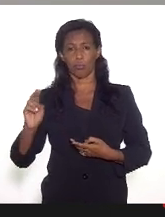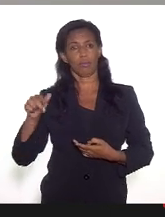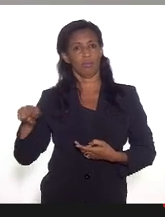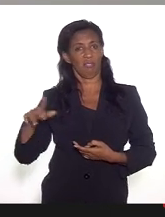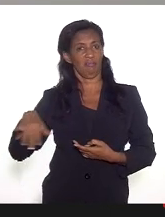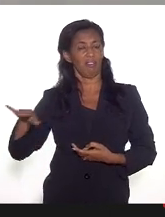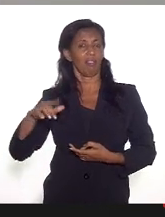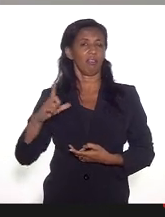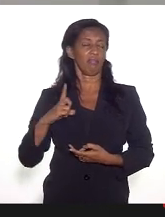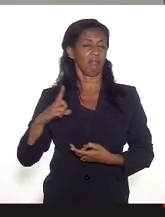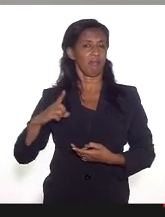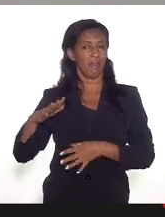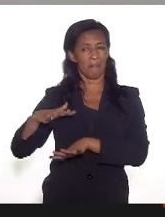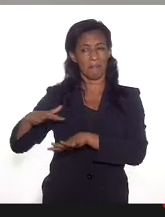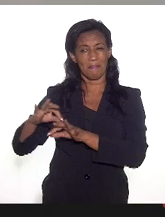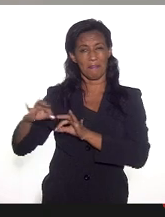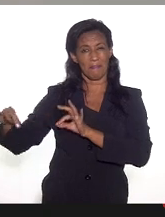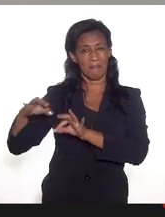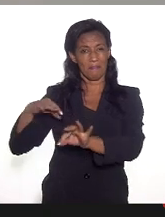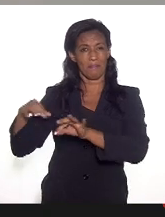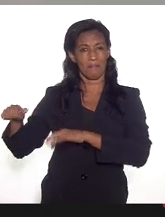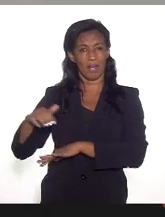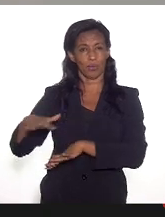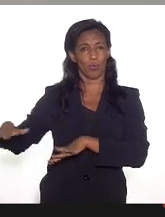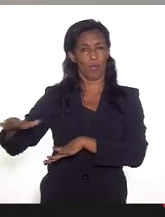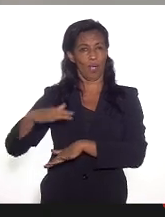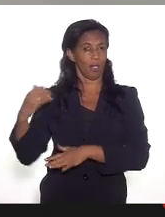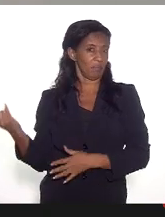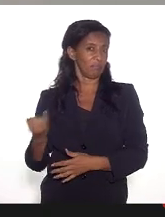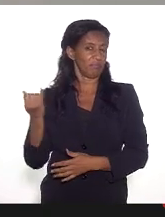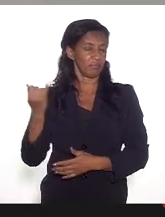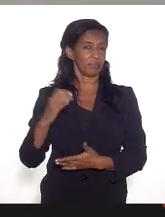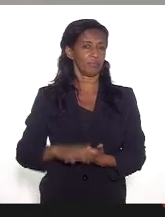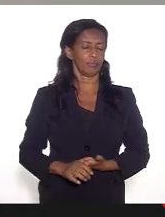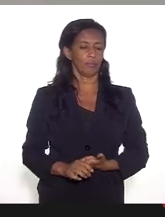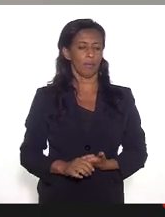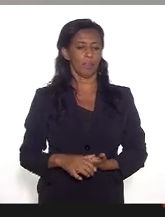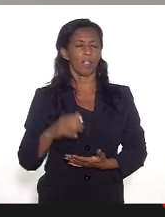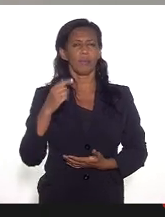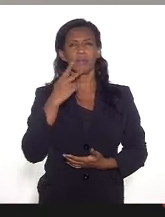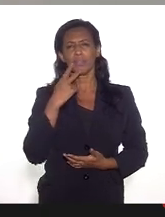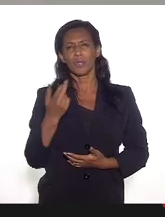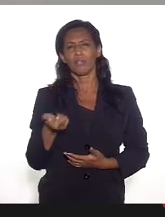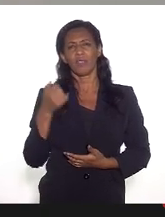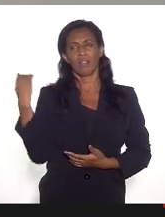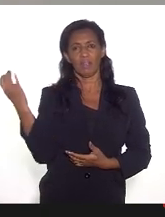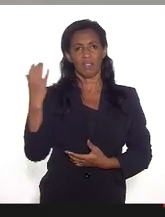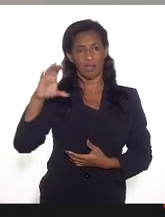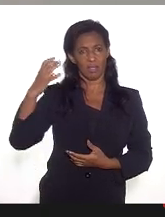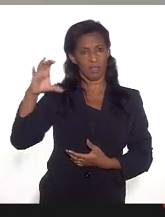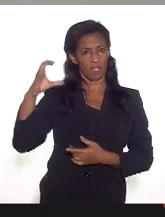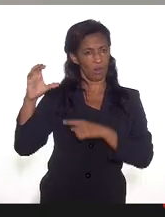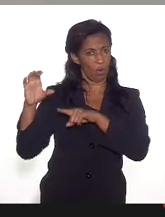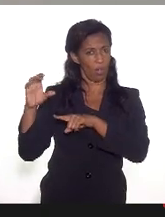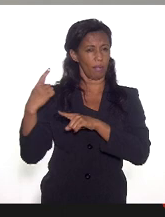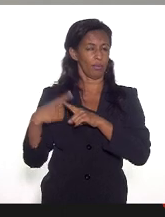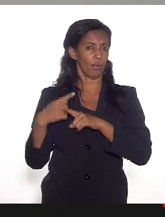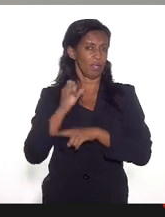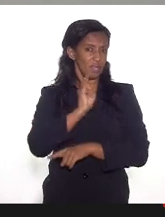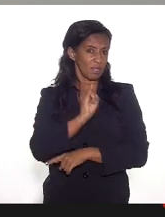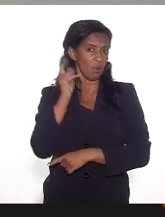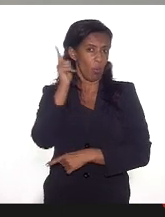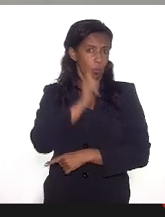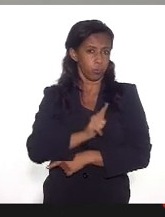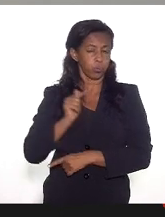a maior retroárea portuária do mundo, é uma coisa impressionante. Mas eu queria falar do Porto de Niterói, porque se a gente